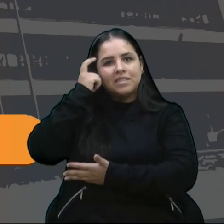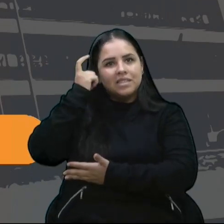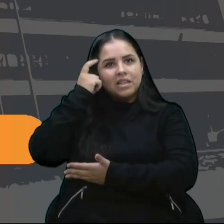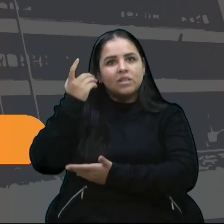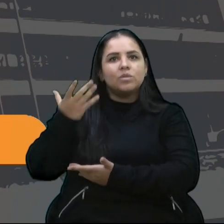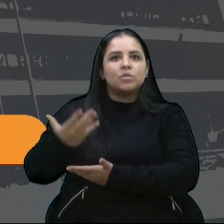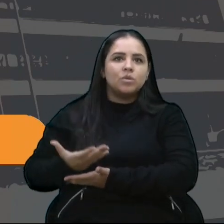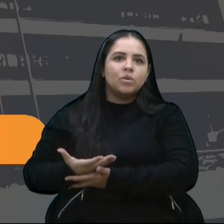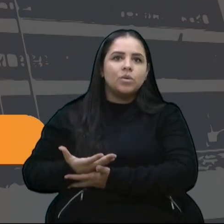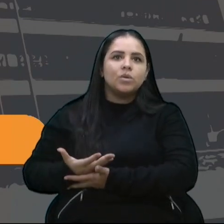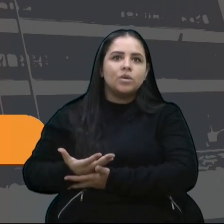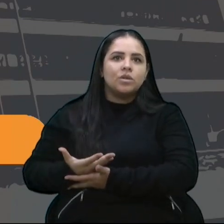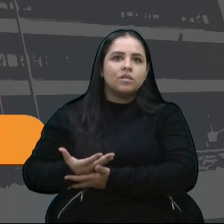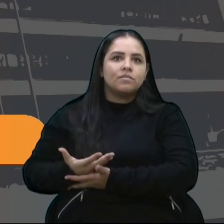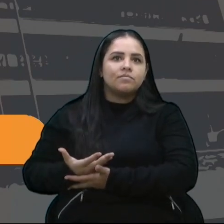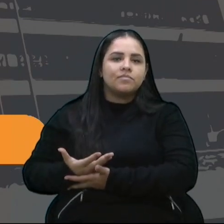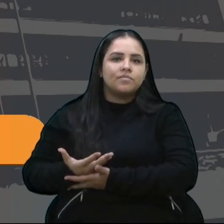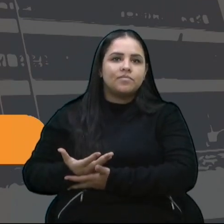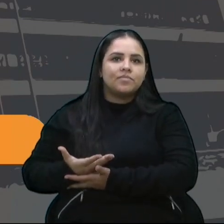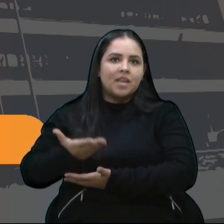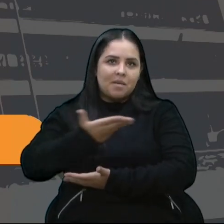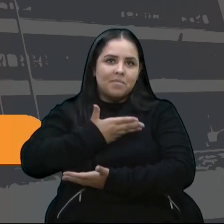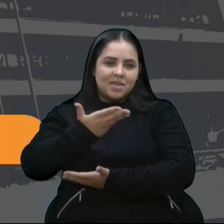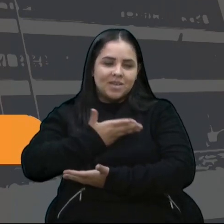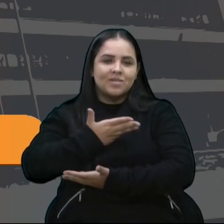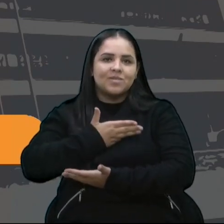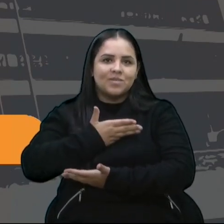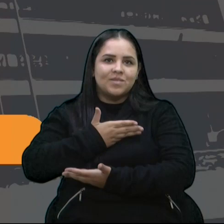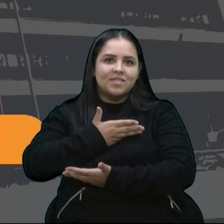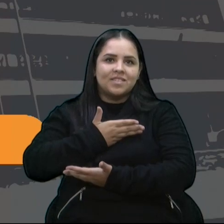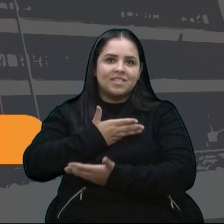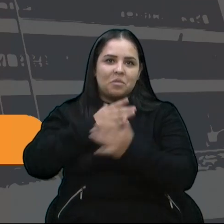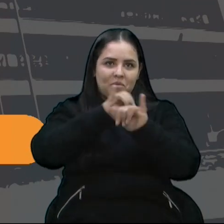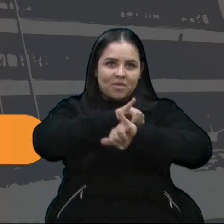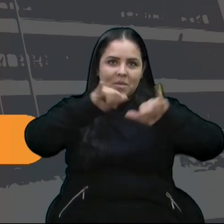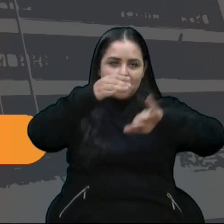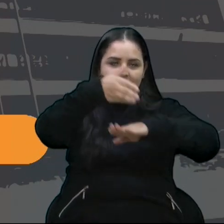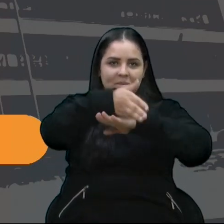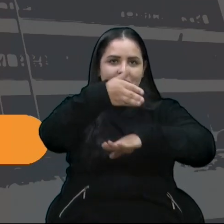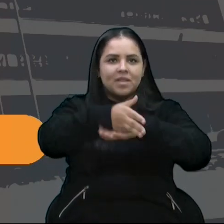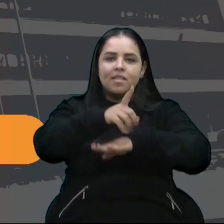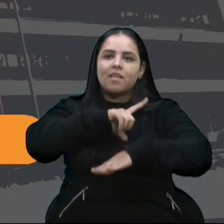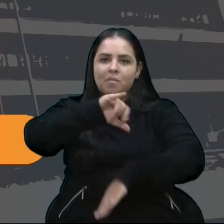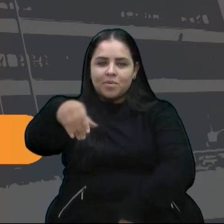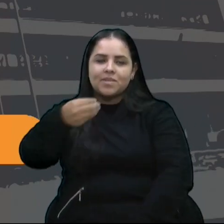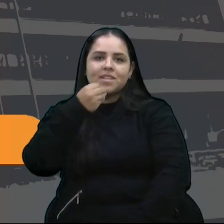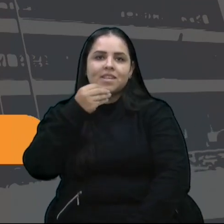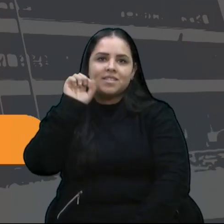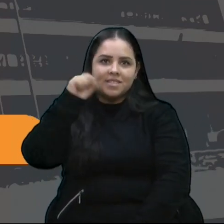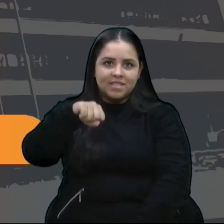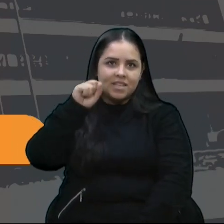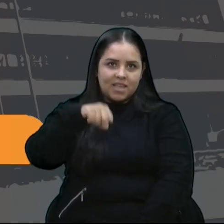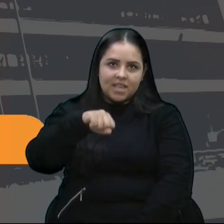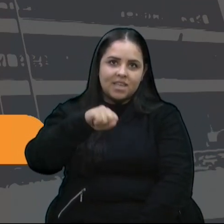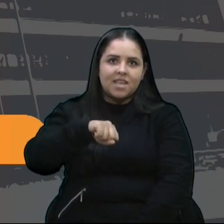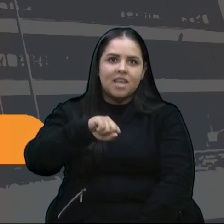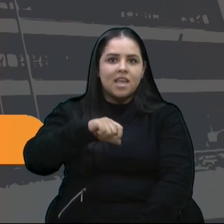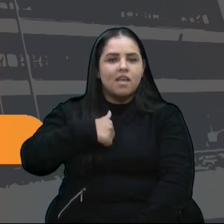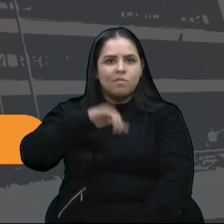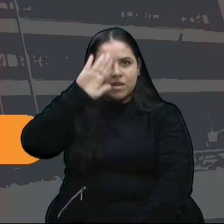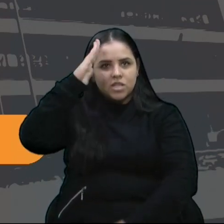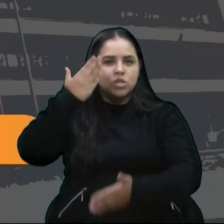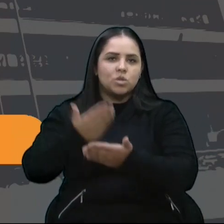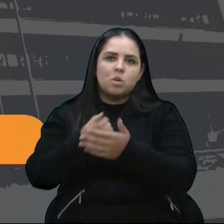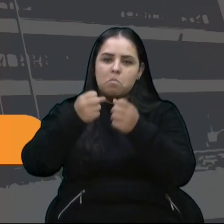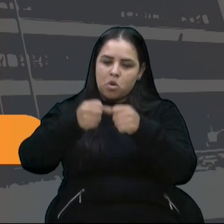né, os amigos publicitários que acompanham, tem bastante oportunidade, sim, e acho que a publicidade aqui pode